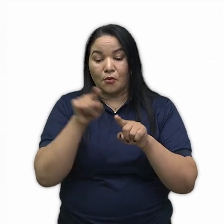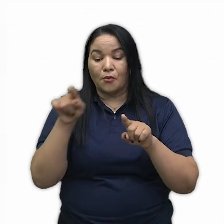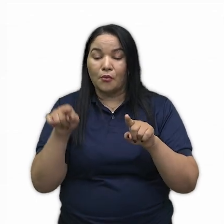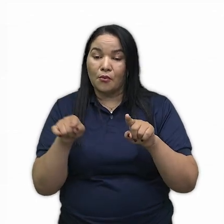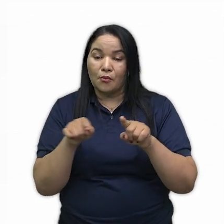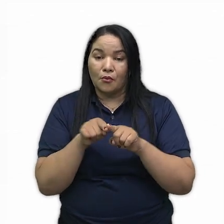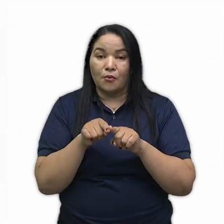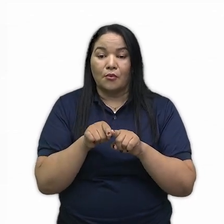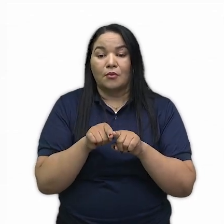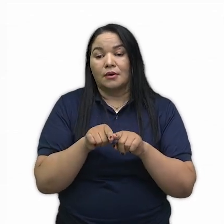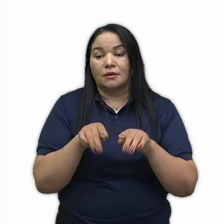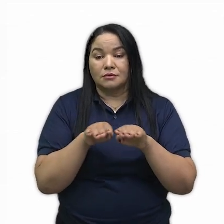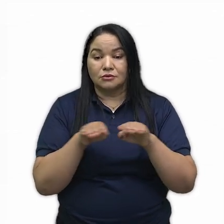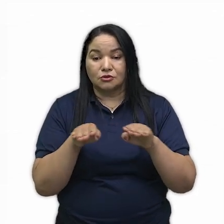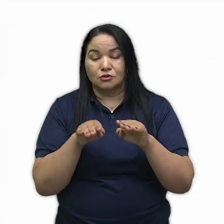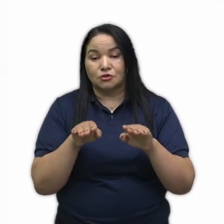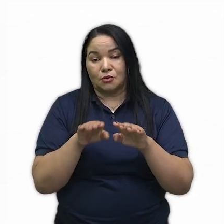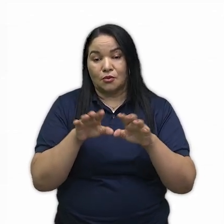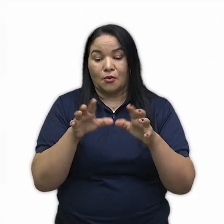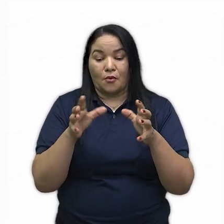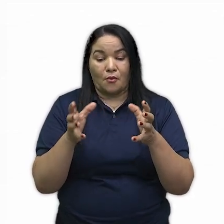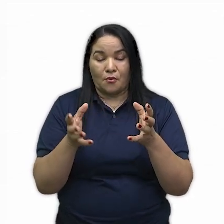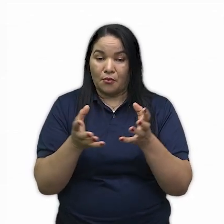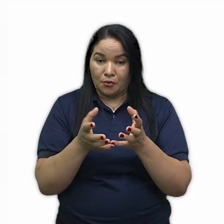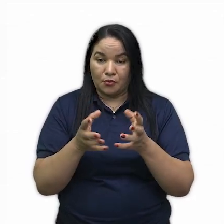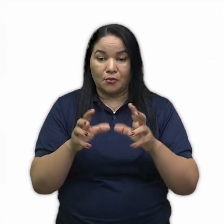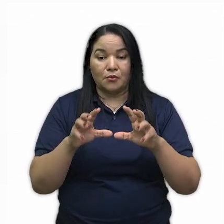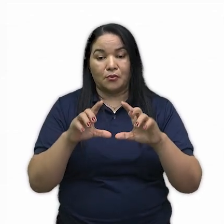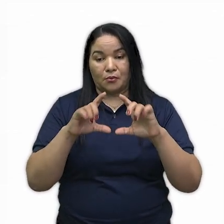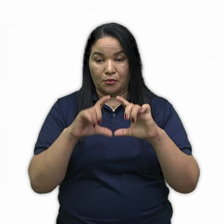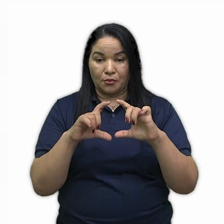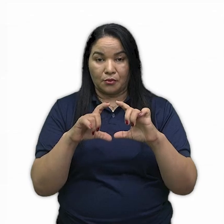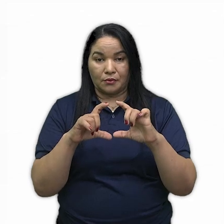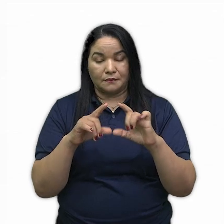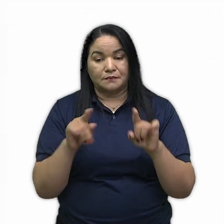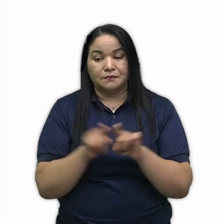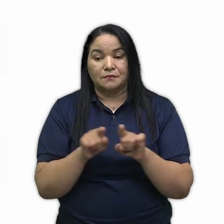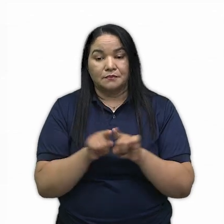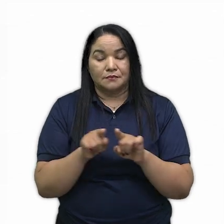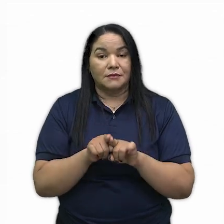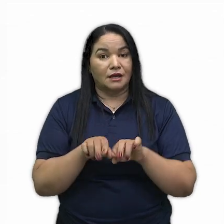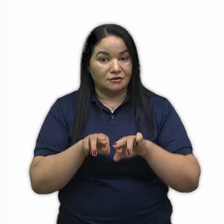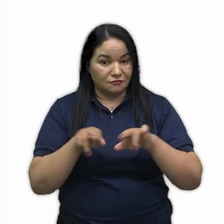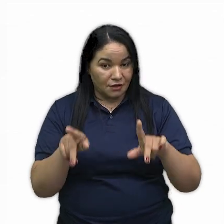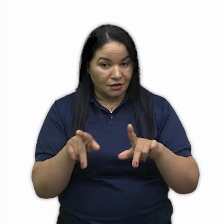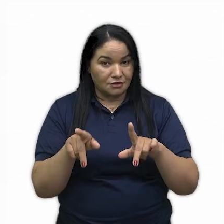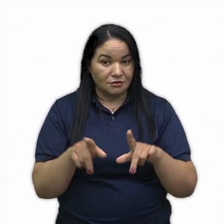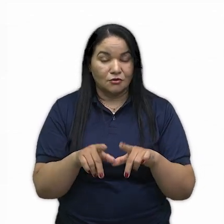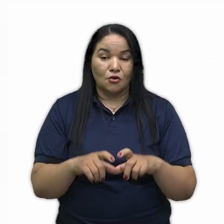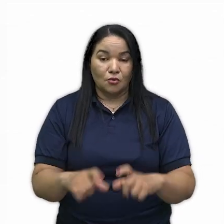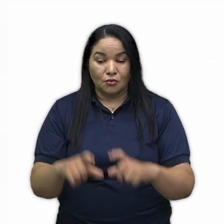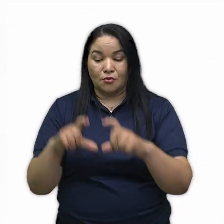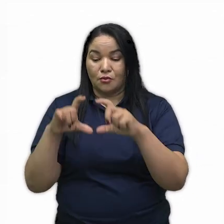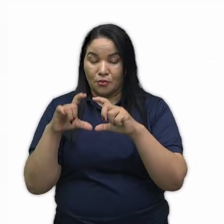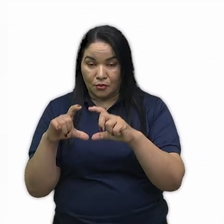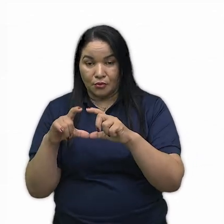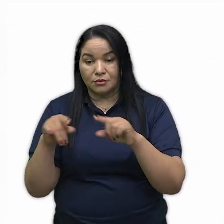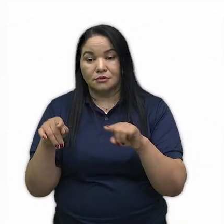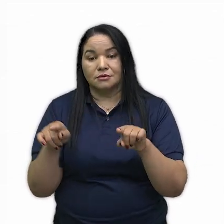uma superfície arredondada, ok? Então, essa é a diferença ali entre os corpos redondos e